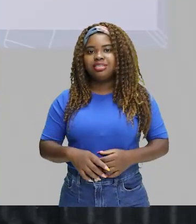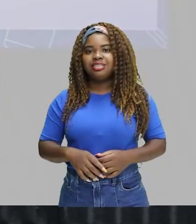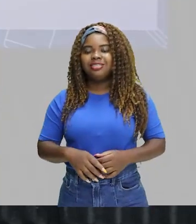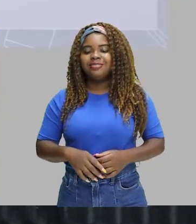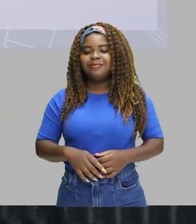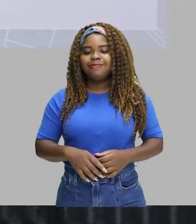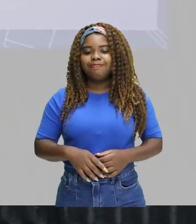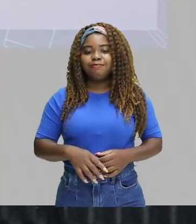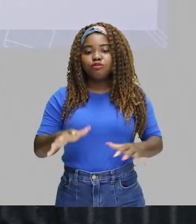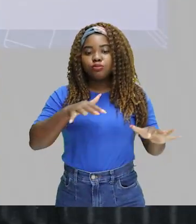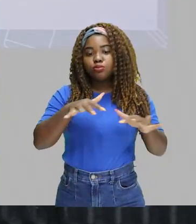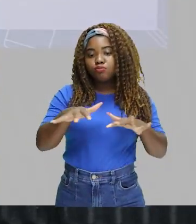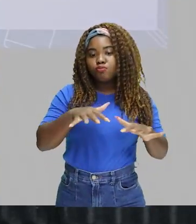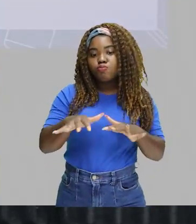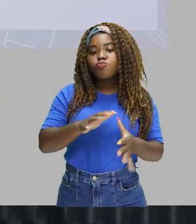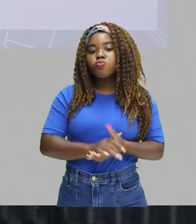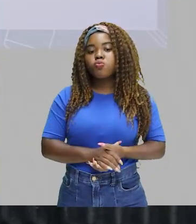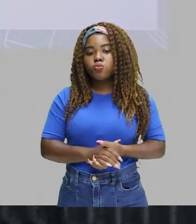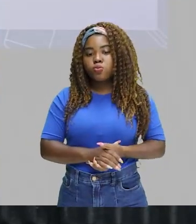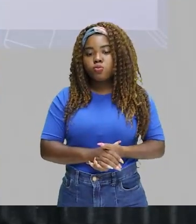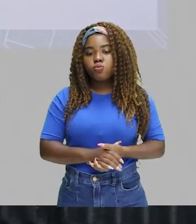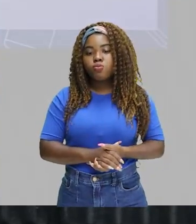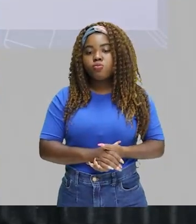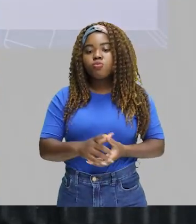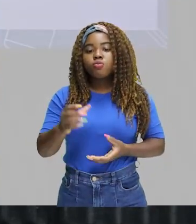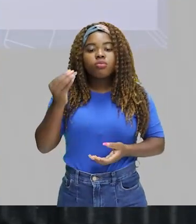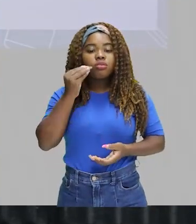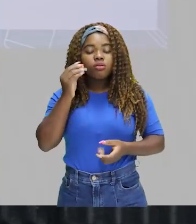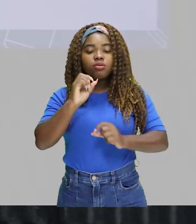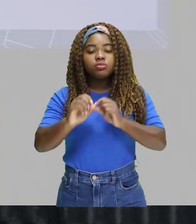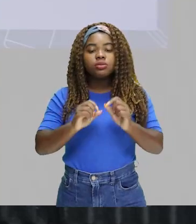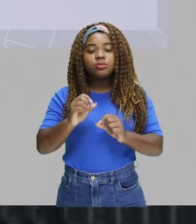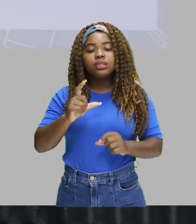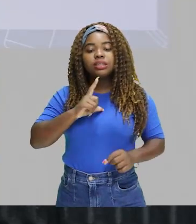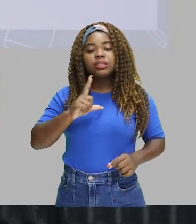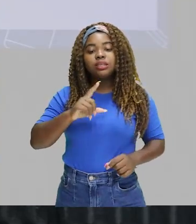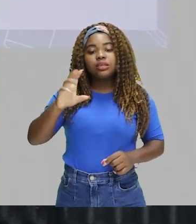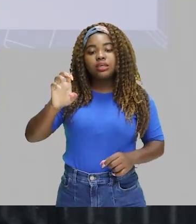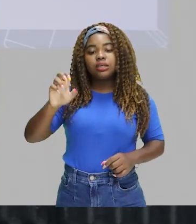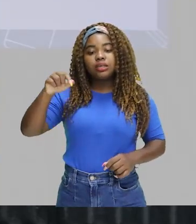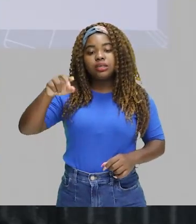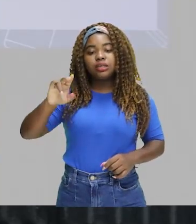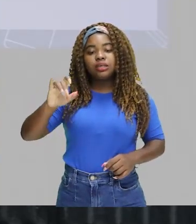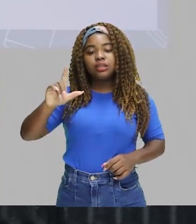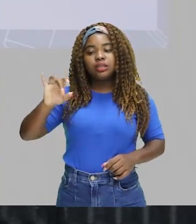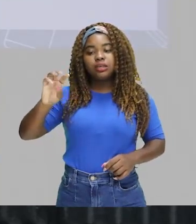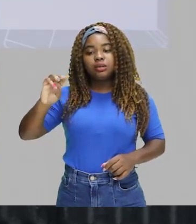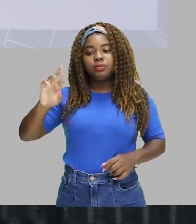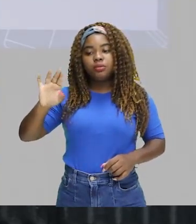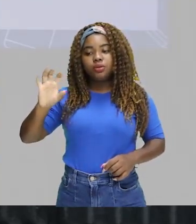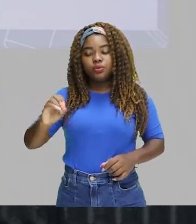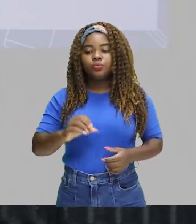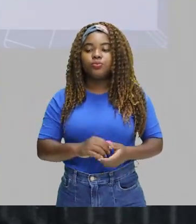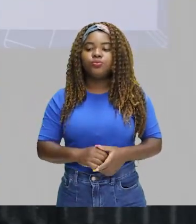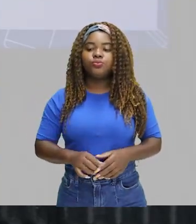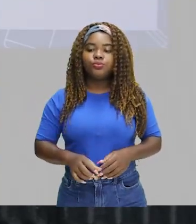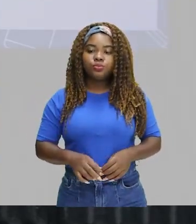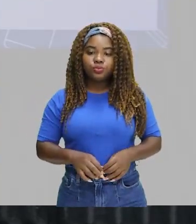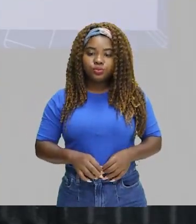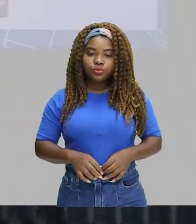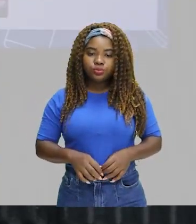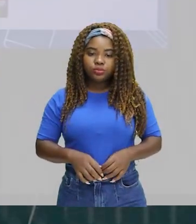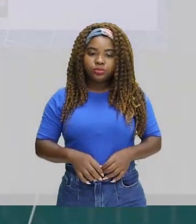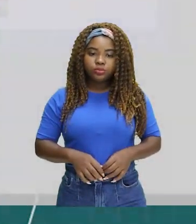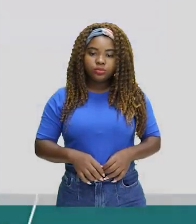movimento de reversão é para tentar buscar aquele equilíbrio para o atleta manter-se ali dentro da área de lançamento.